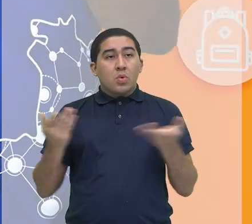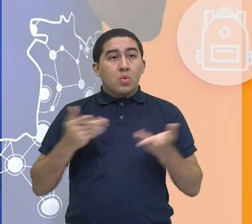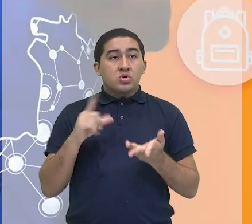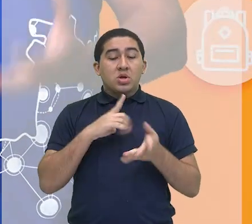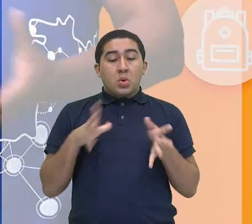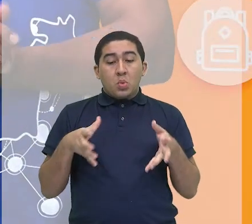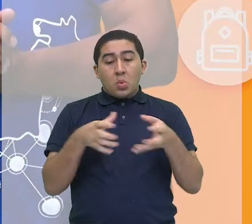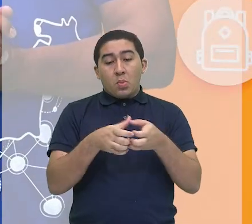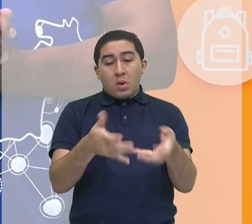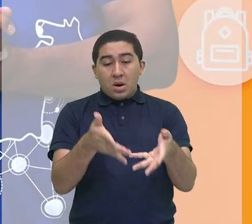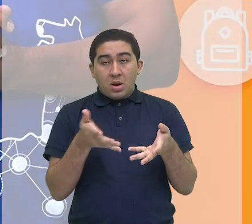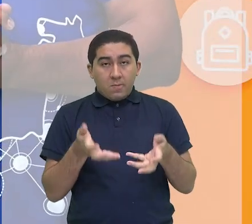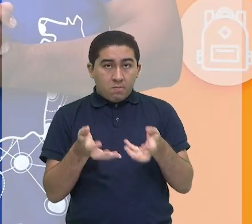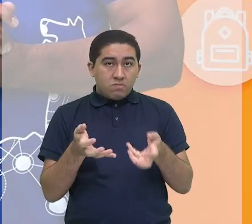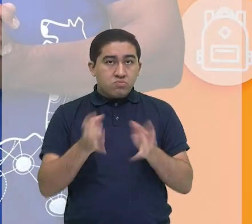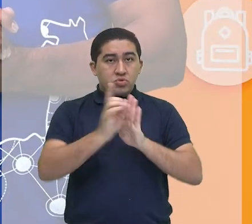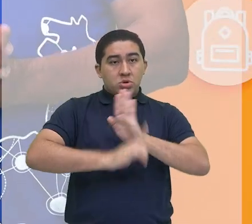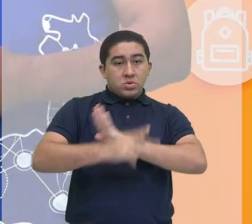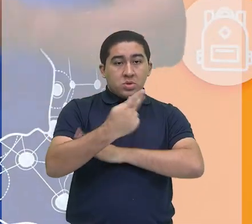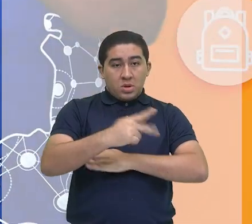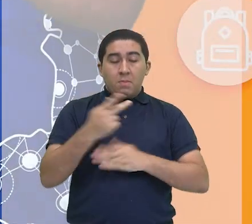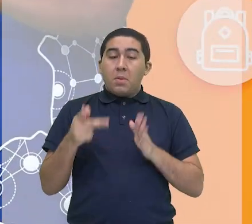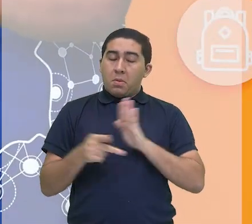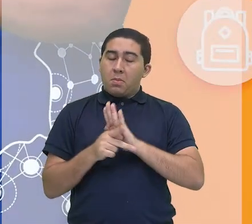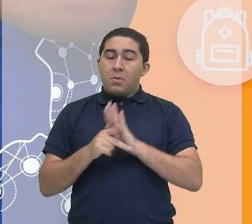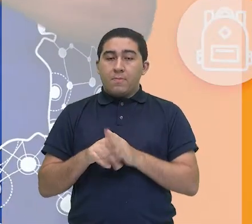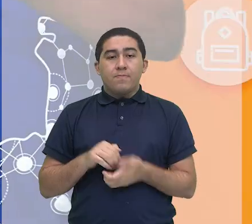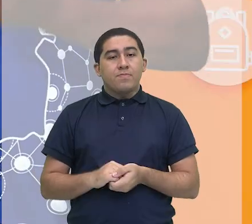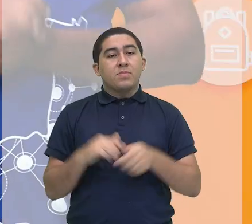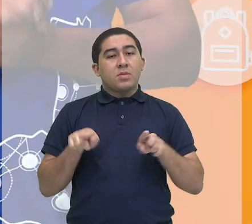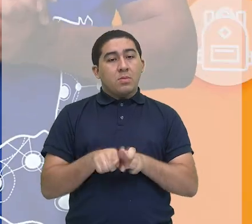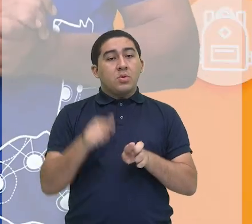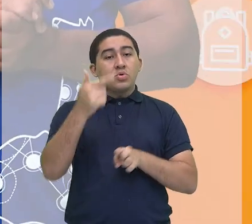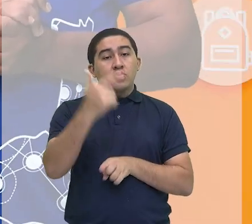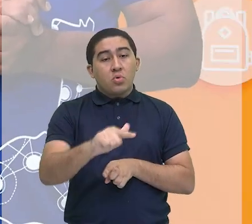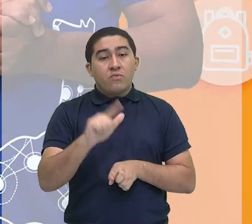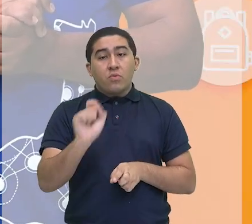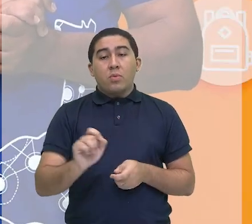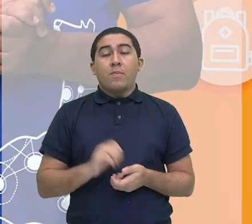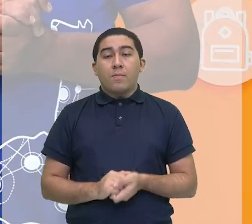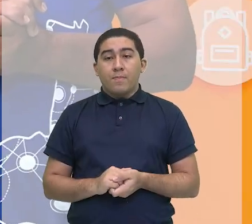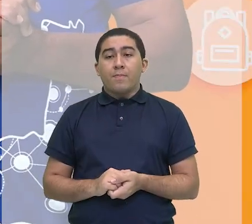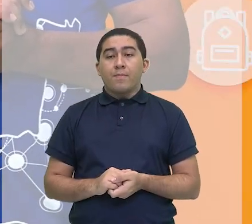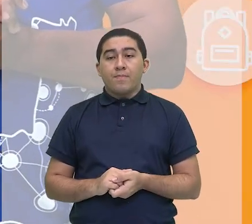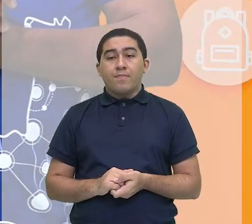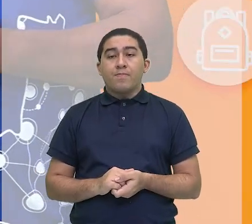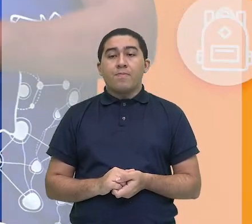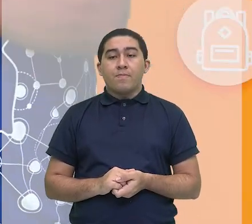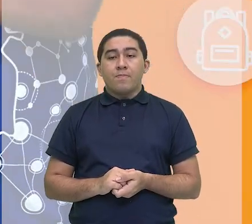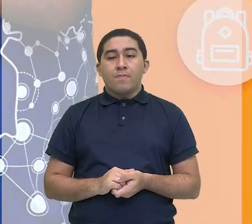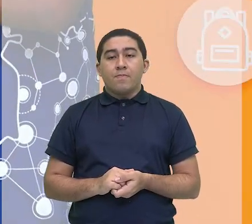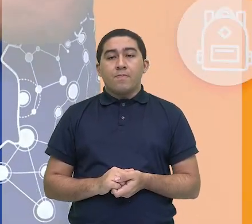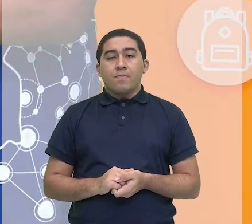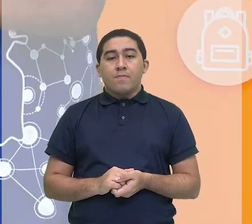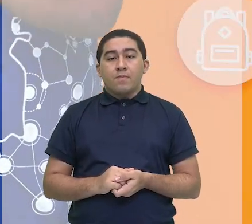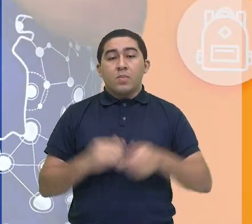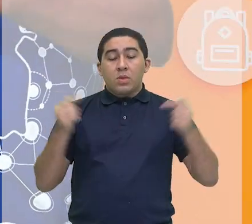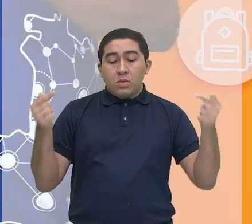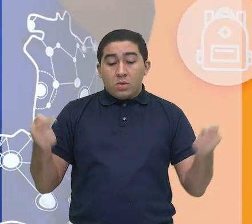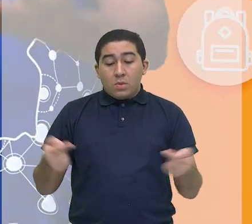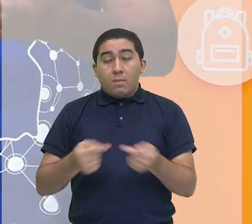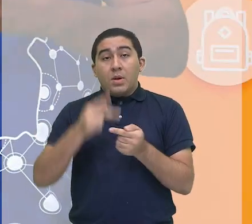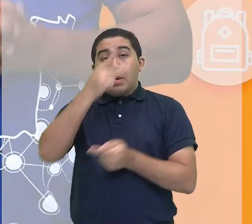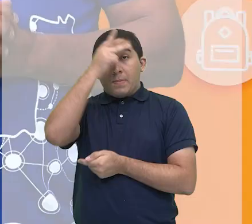para lutar pelos seus direitos, tá bom? E aí, mais uma vez, então, está voltado para as